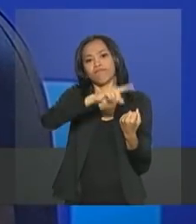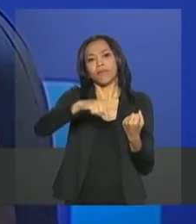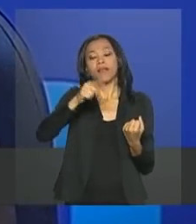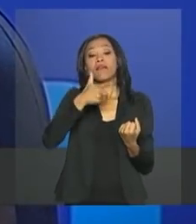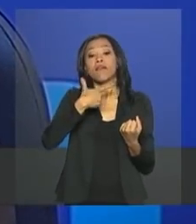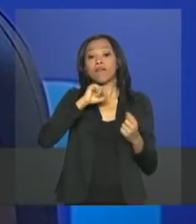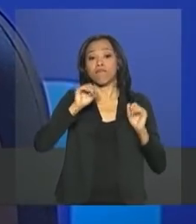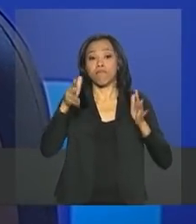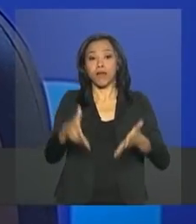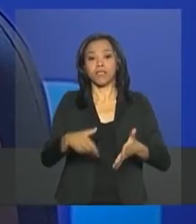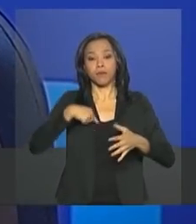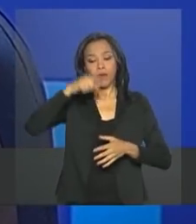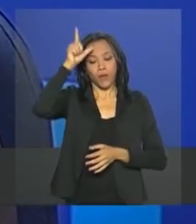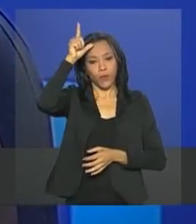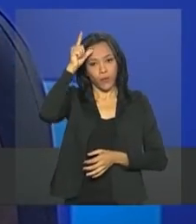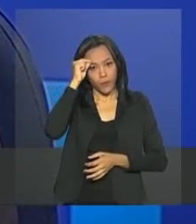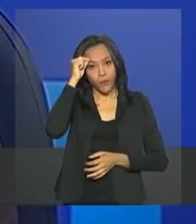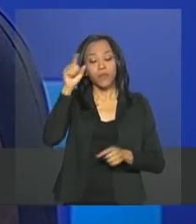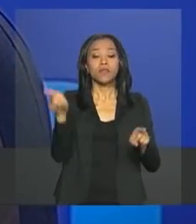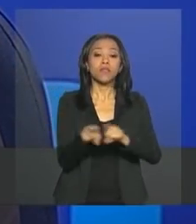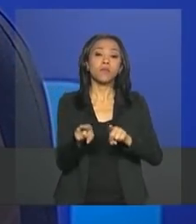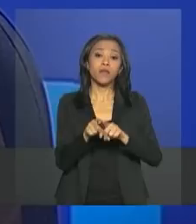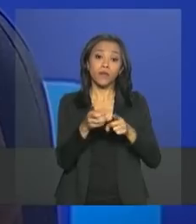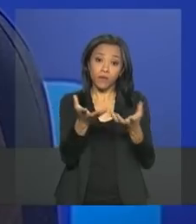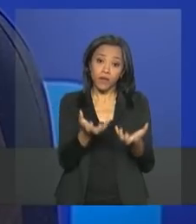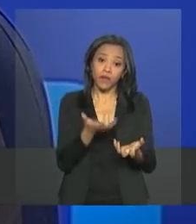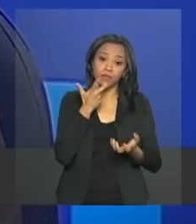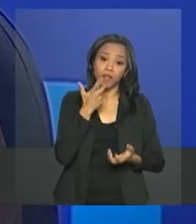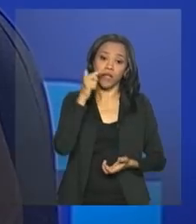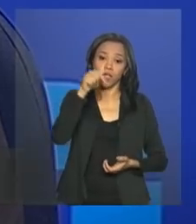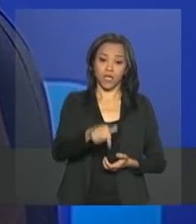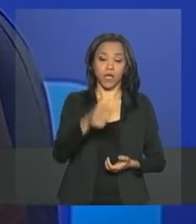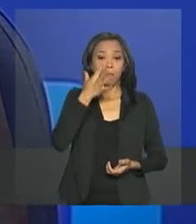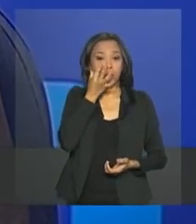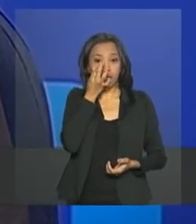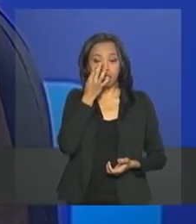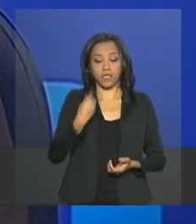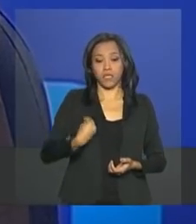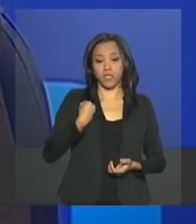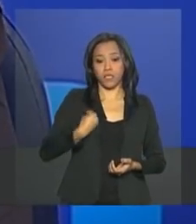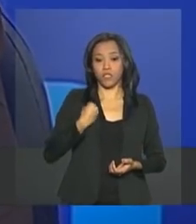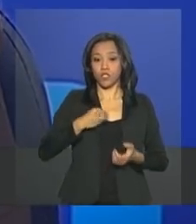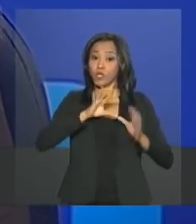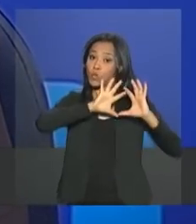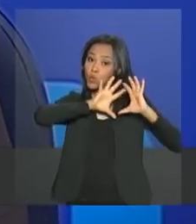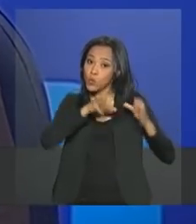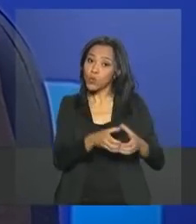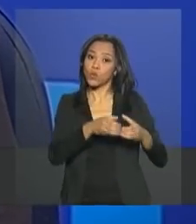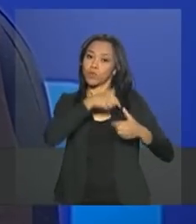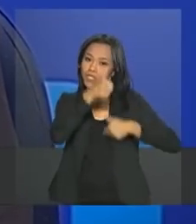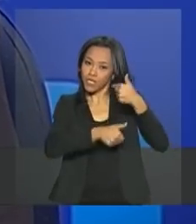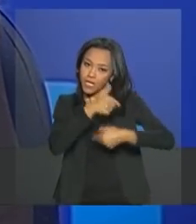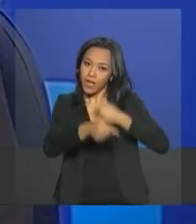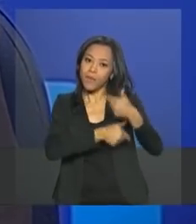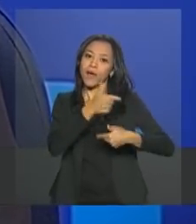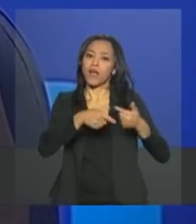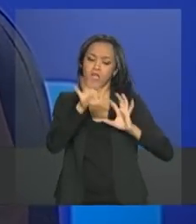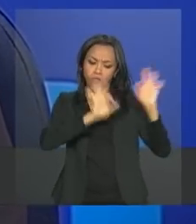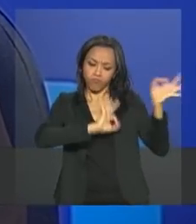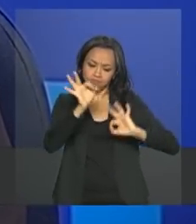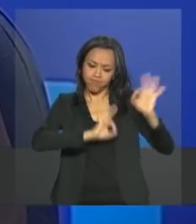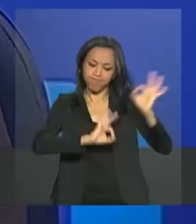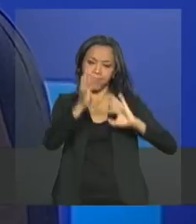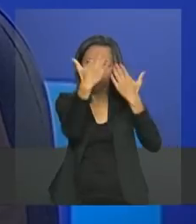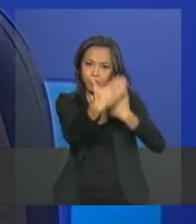eu quero registrar também é estar aqui presente à nossa equipe de elaboração de provas deste segundo dia